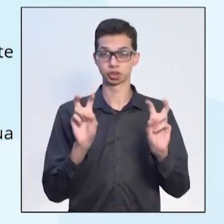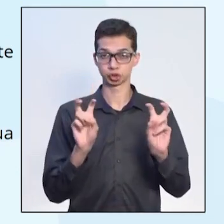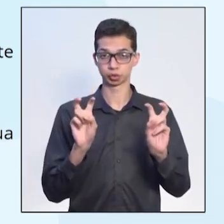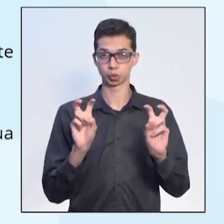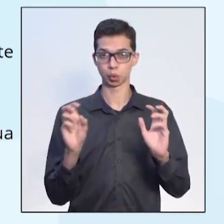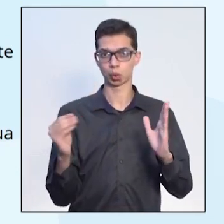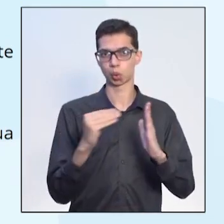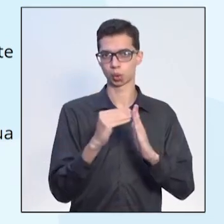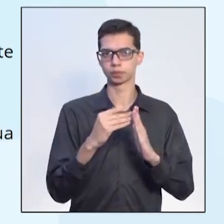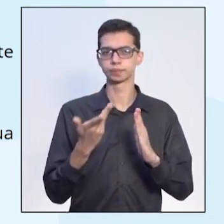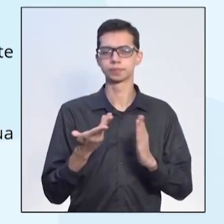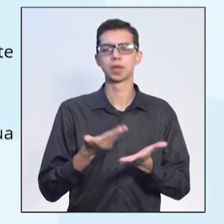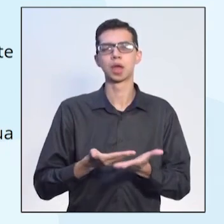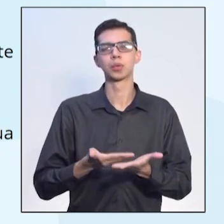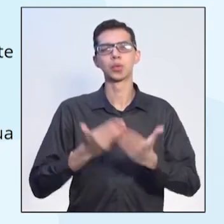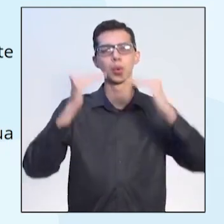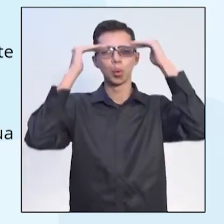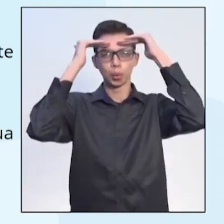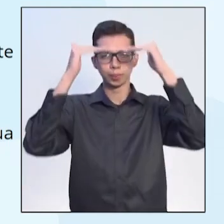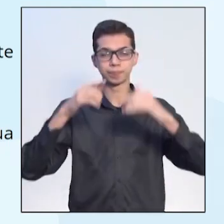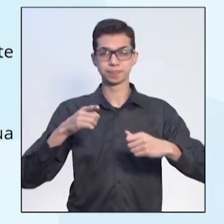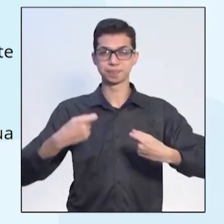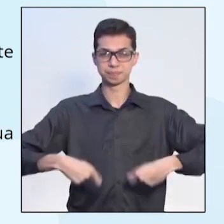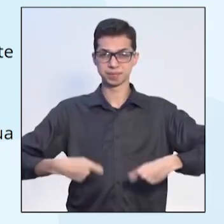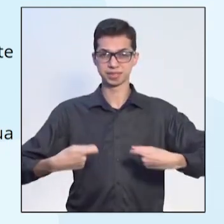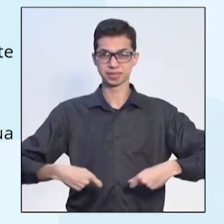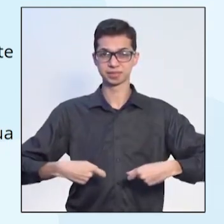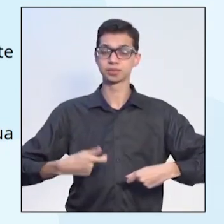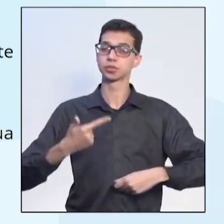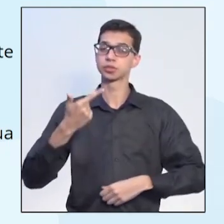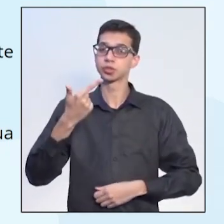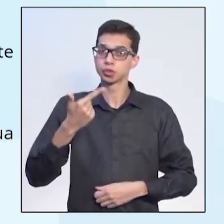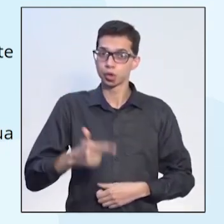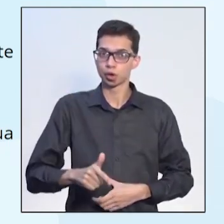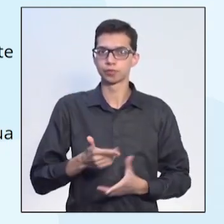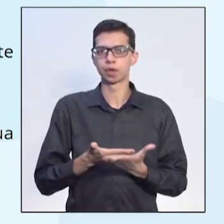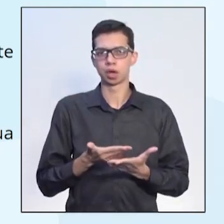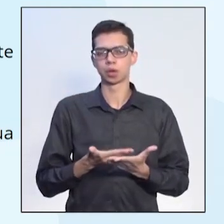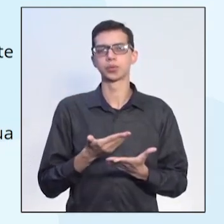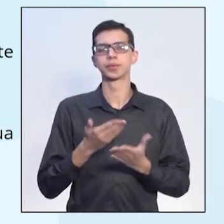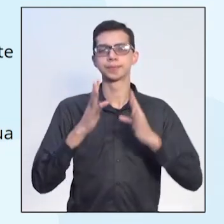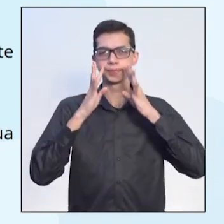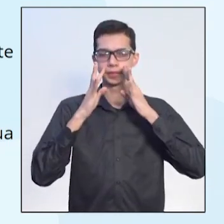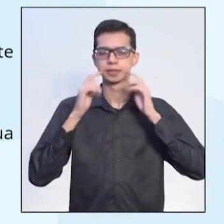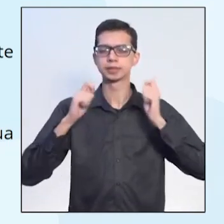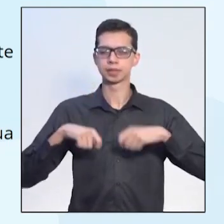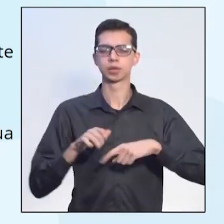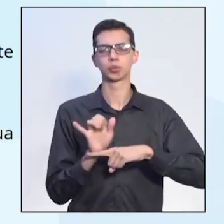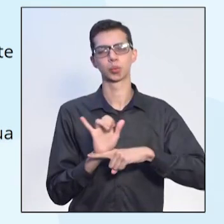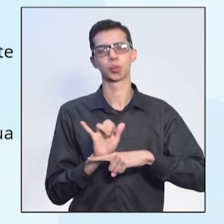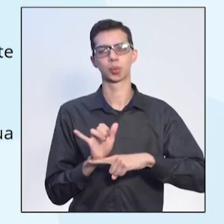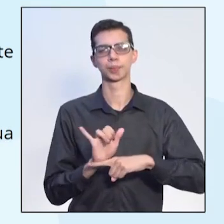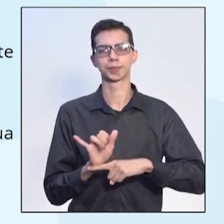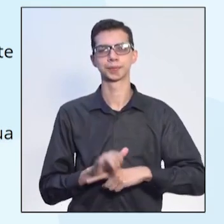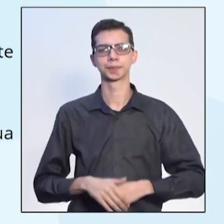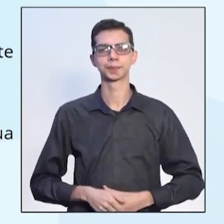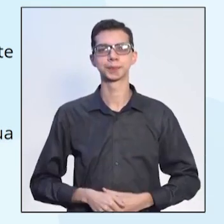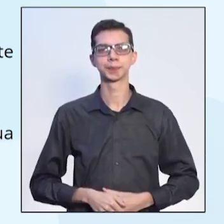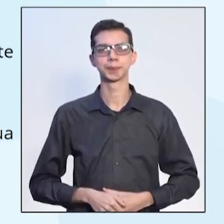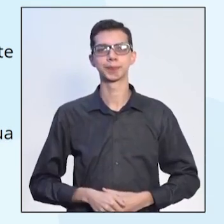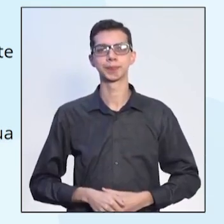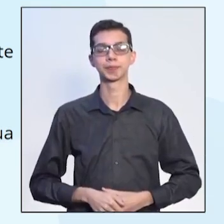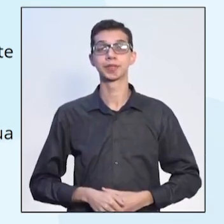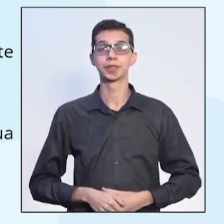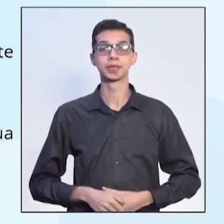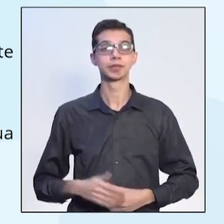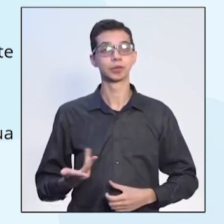as orientações desta aula. Se for preciso, reveja esta aula. Ela vai ficar disponível no YouTube, né? Reveja esta aula.